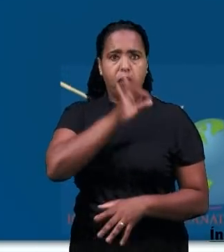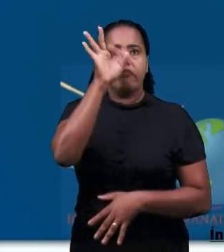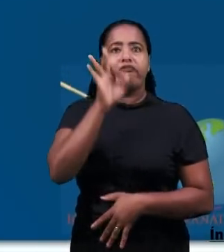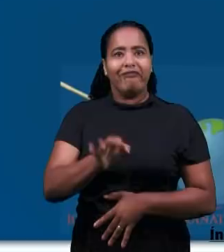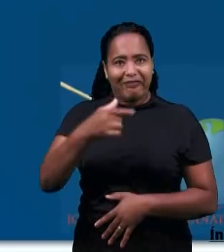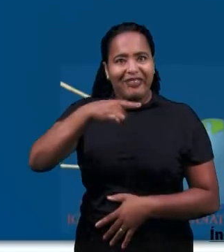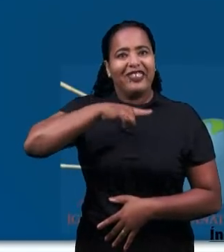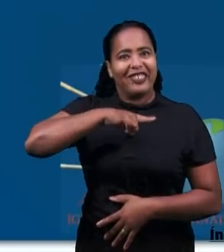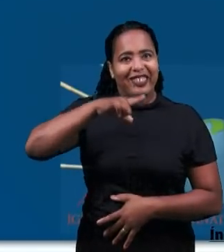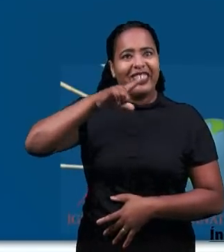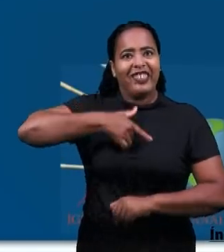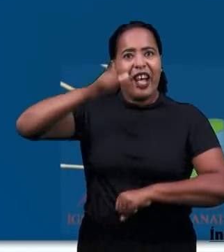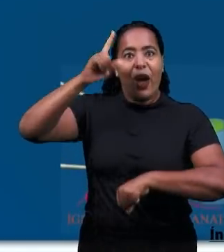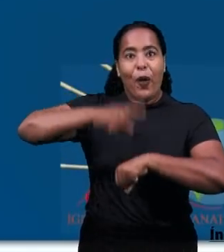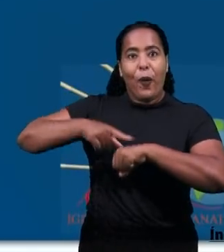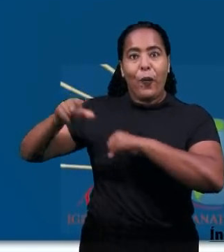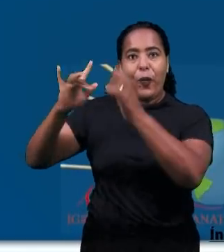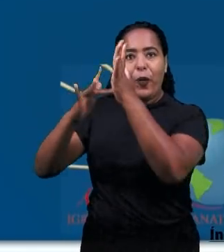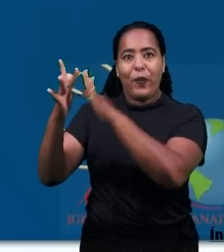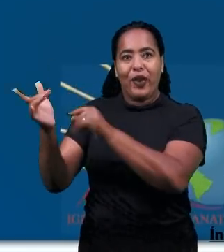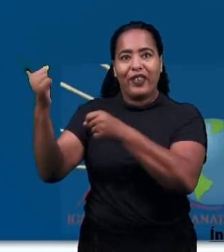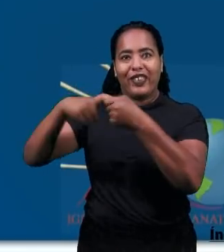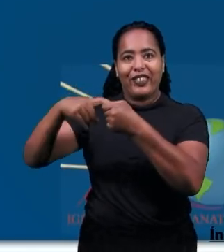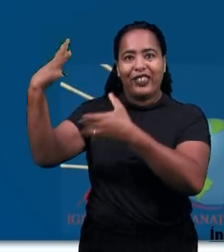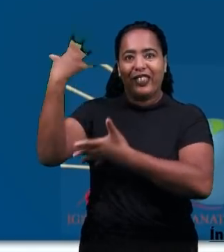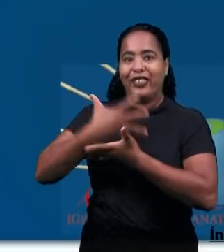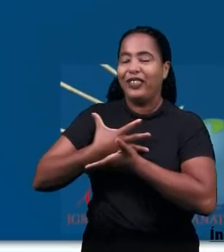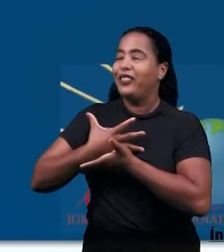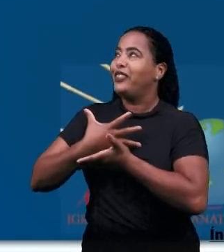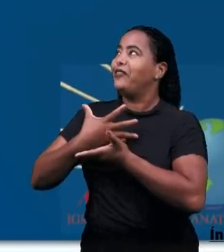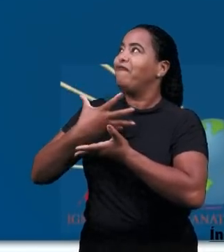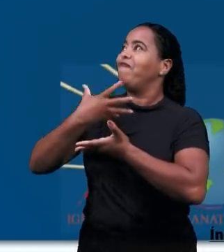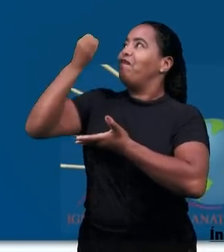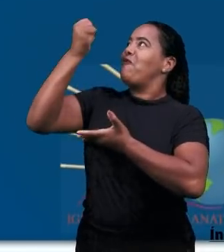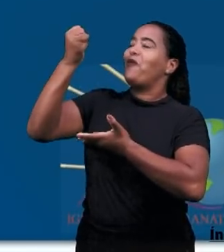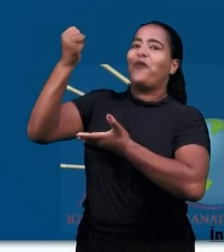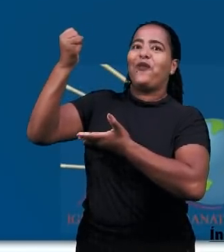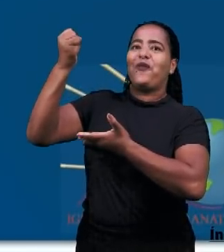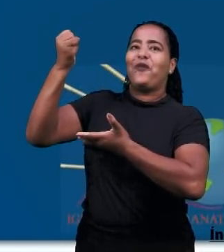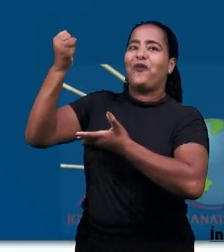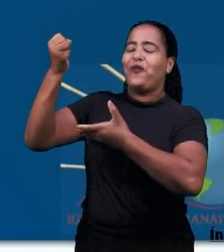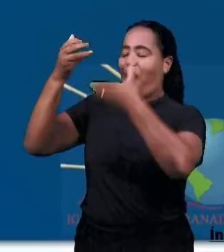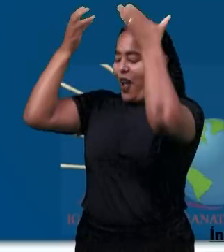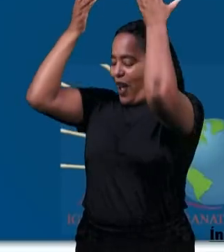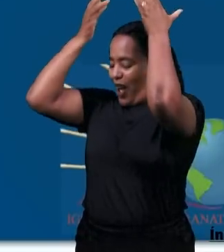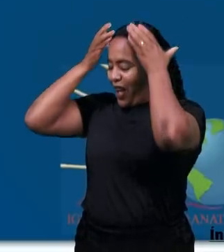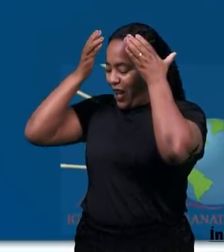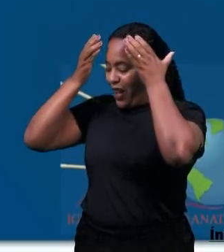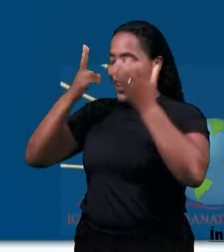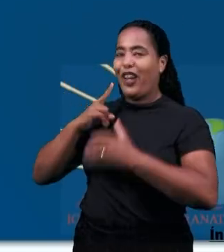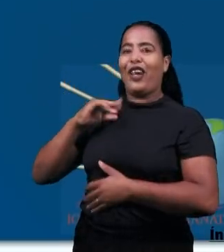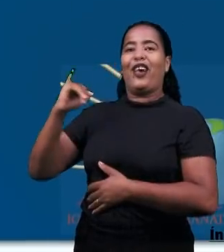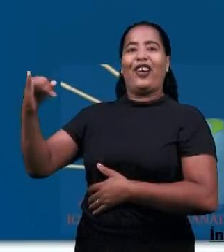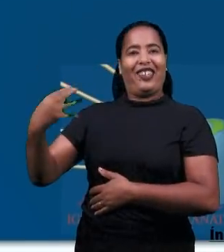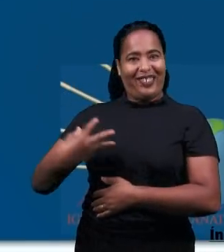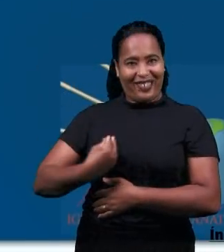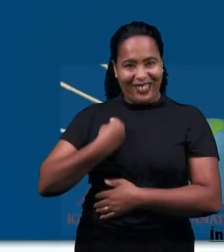em meu coração de ao chegar ao céu receber meu galardão.